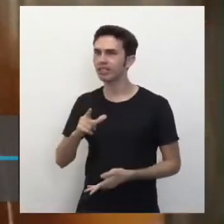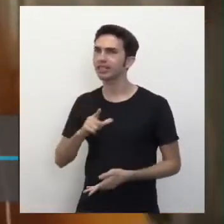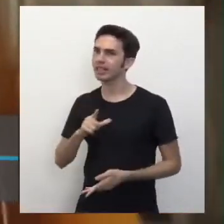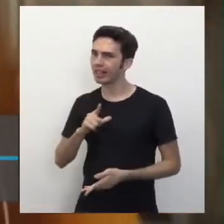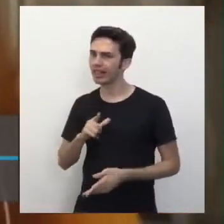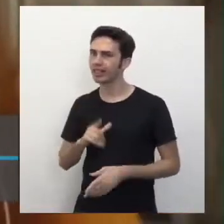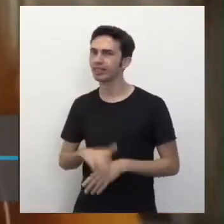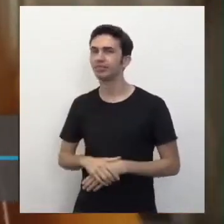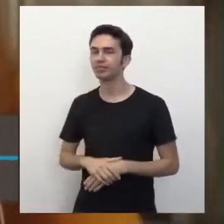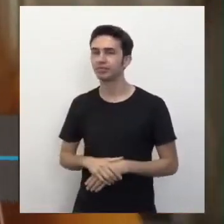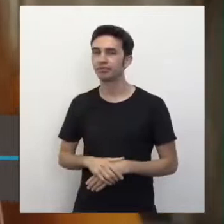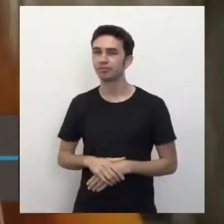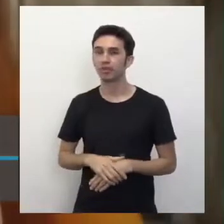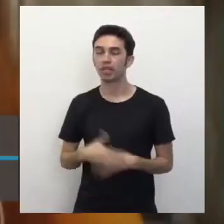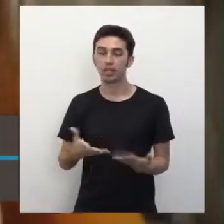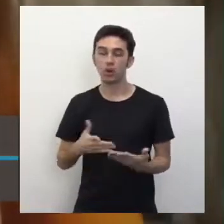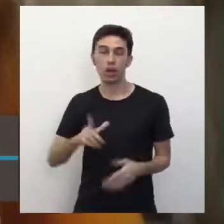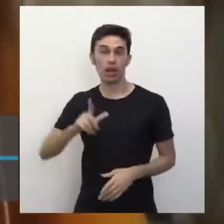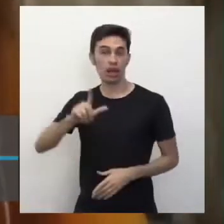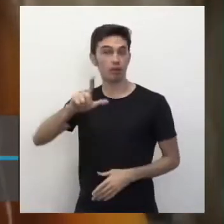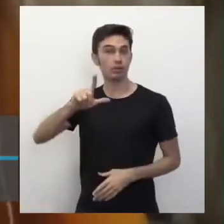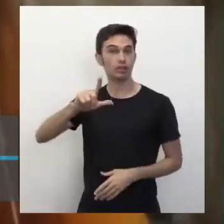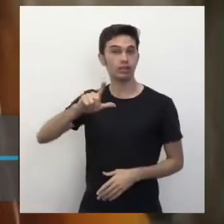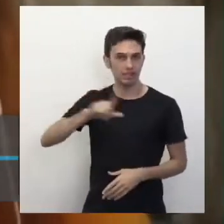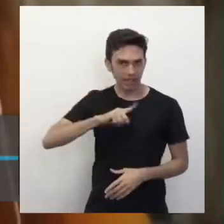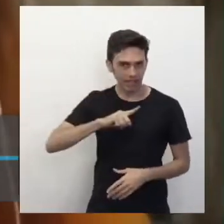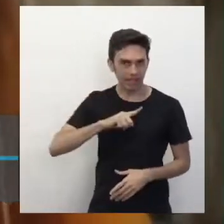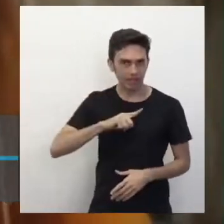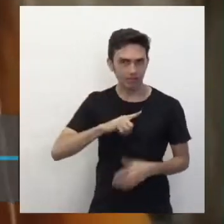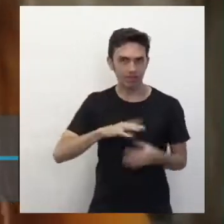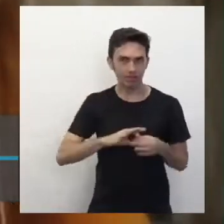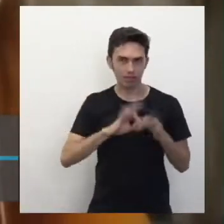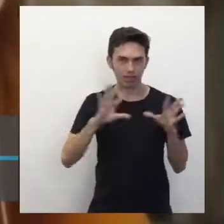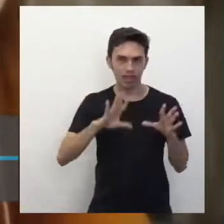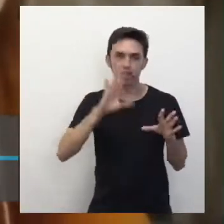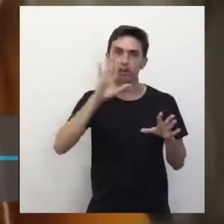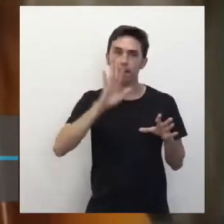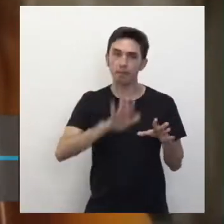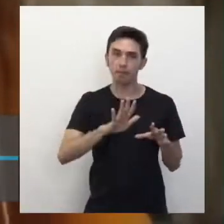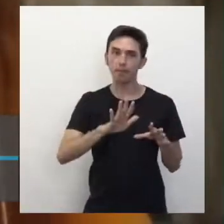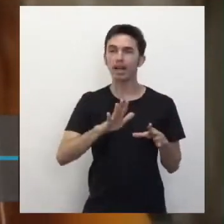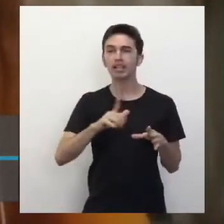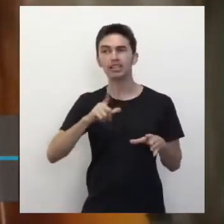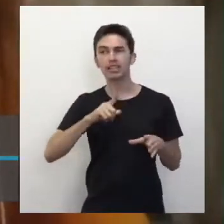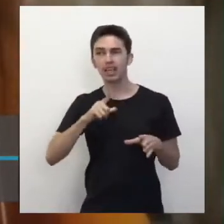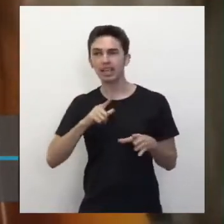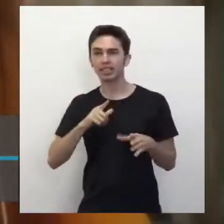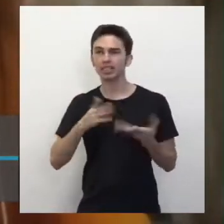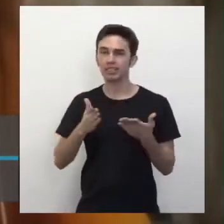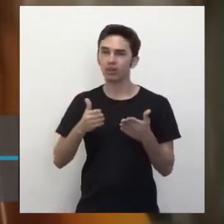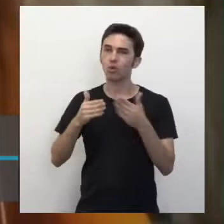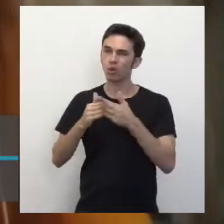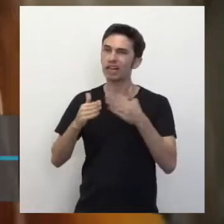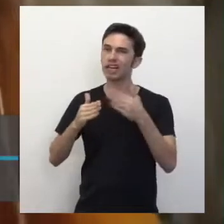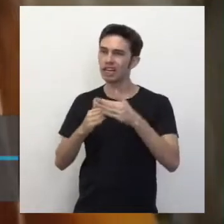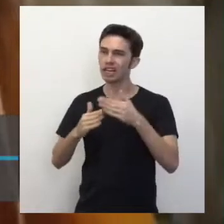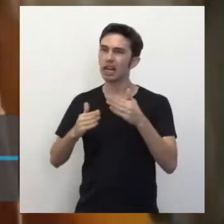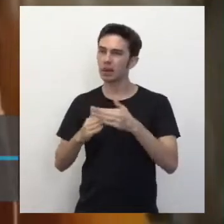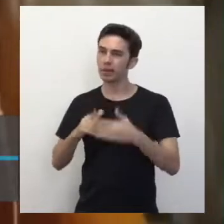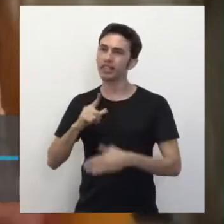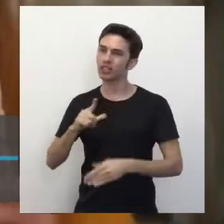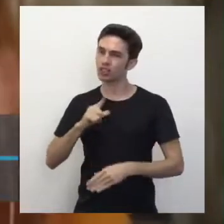uma liberdade com condições. Me é dado escolher, me é dado tomar